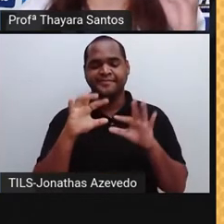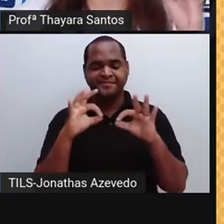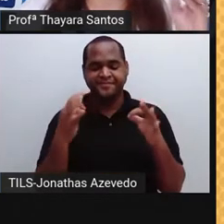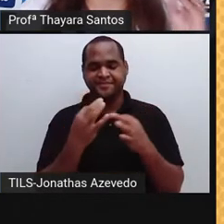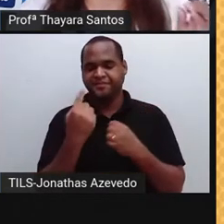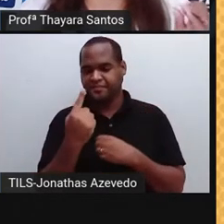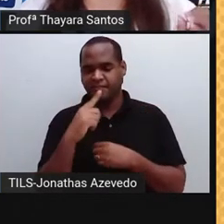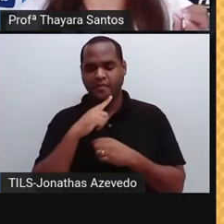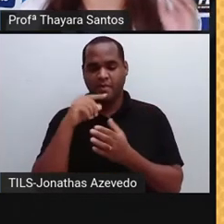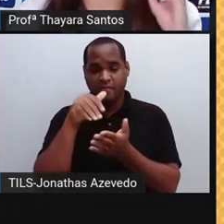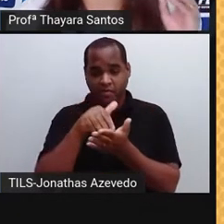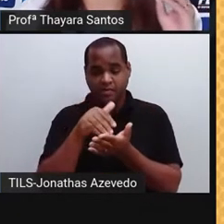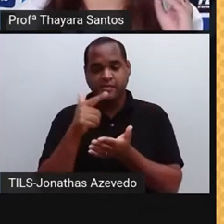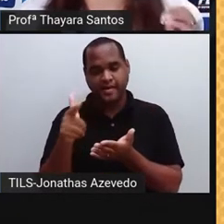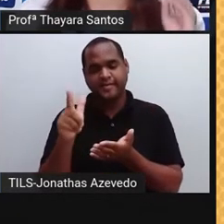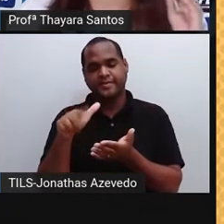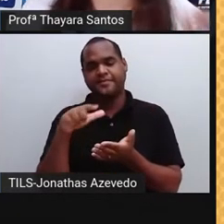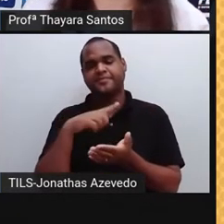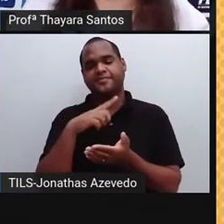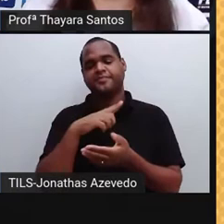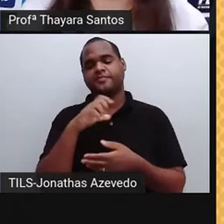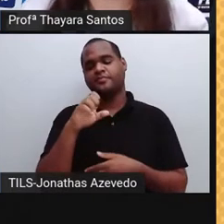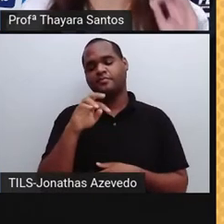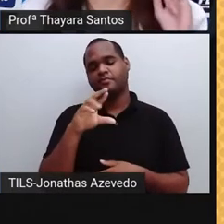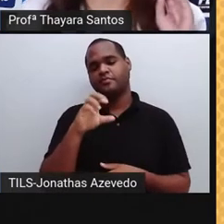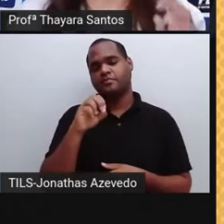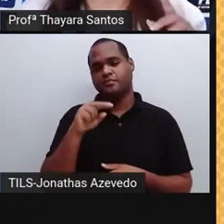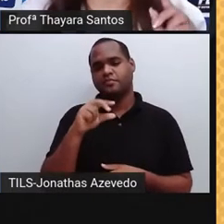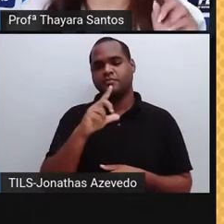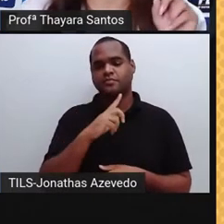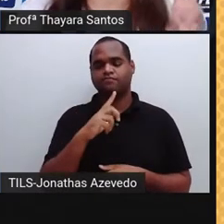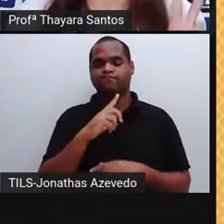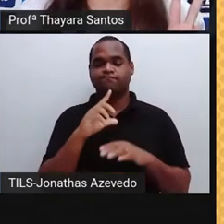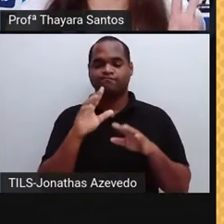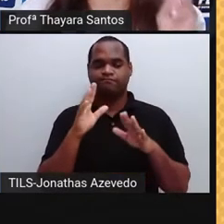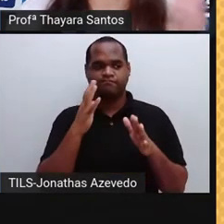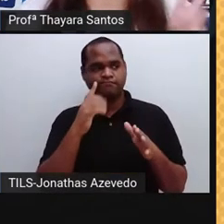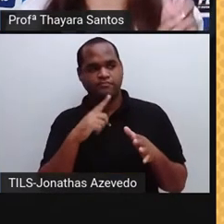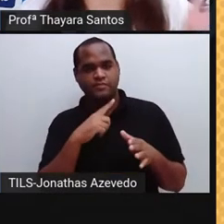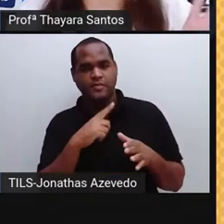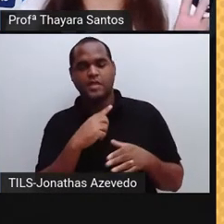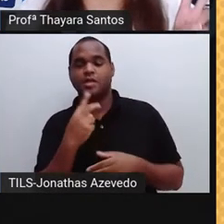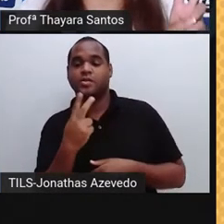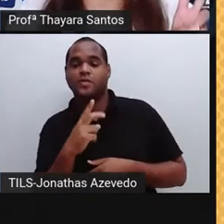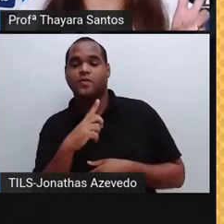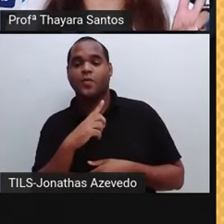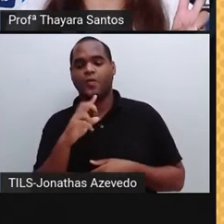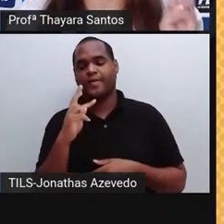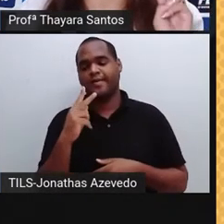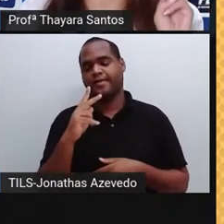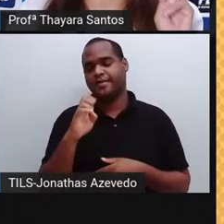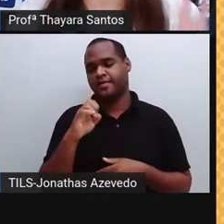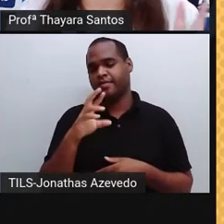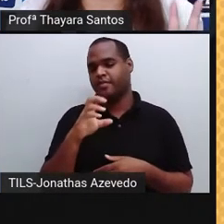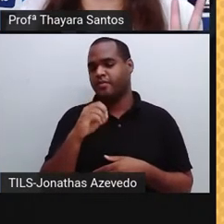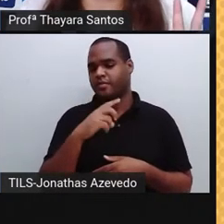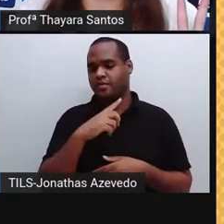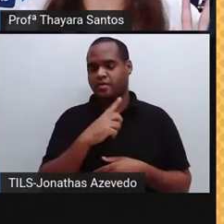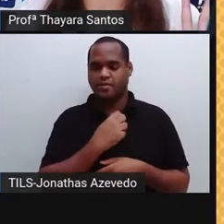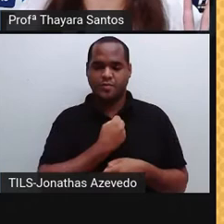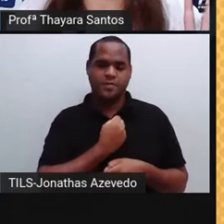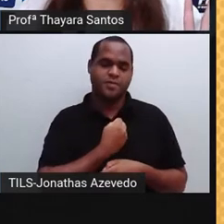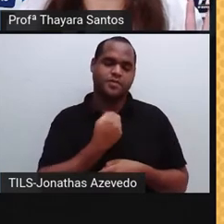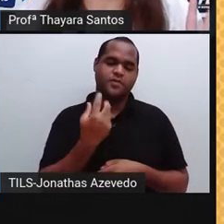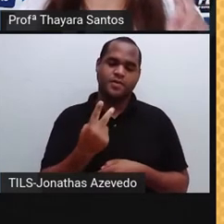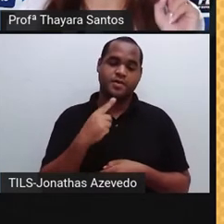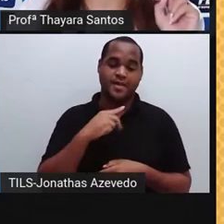última camada eletrônica, que a gente chama de camada de valência, ele tiver 2, se o hidrogênio que está na primeira família aqui tiver 2 na camada